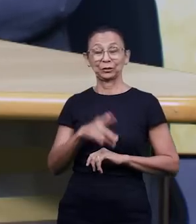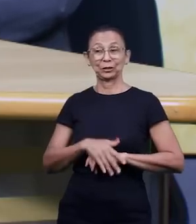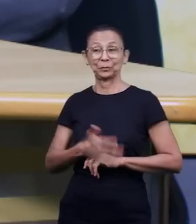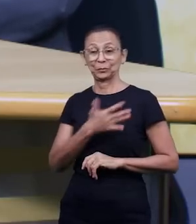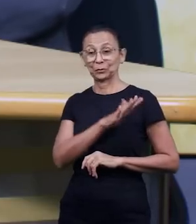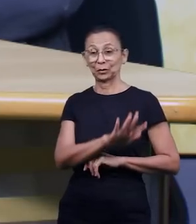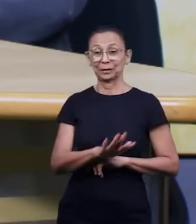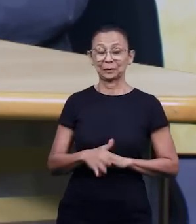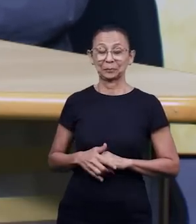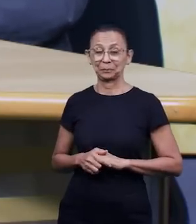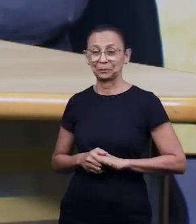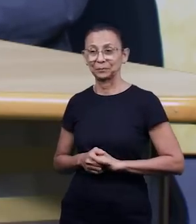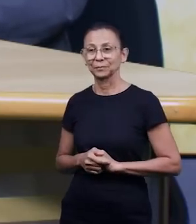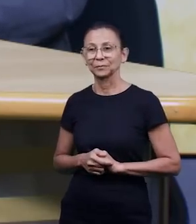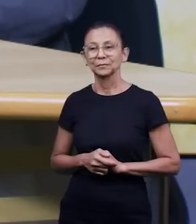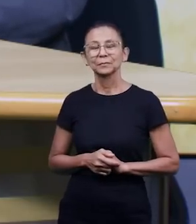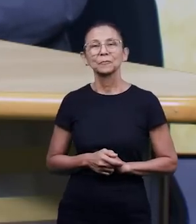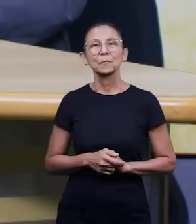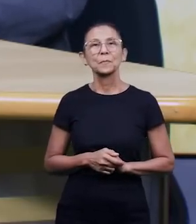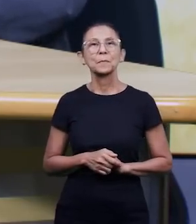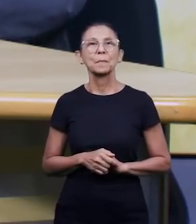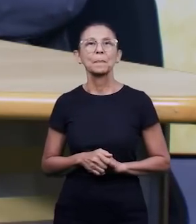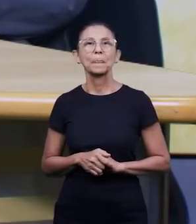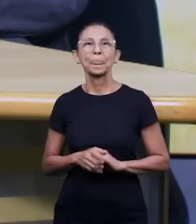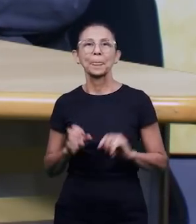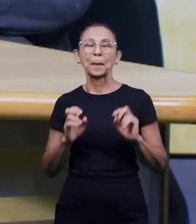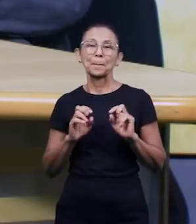É ruim falar sobre isso, né?